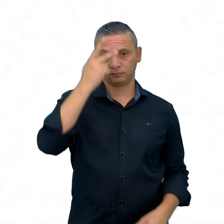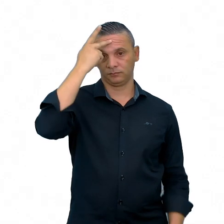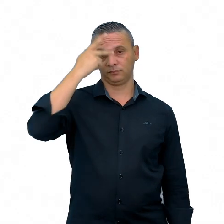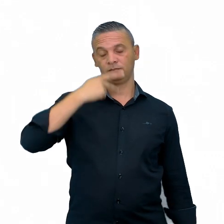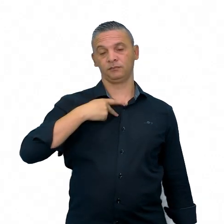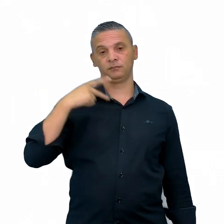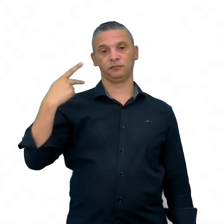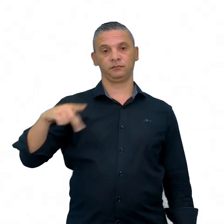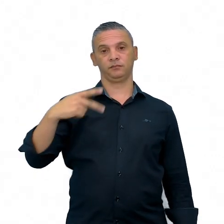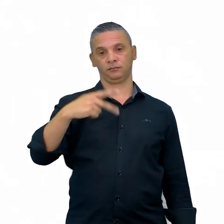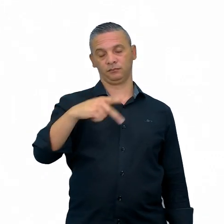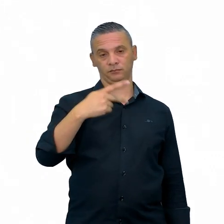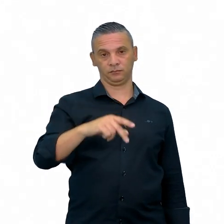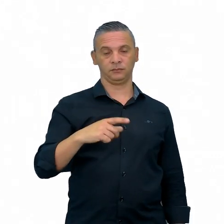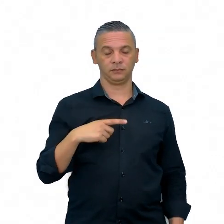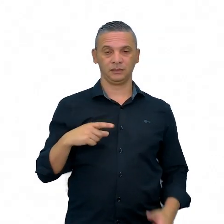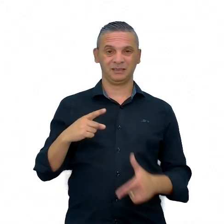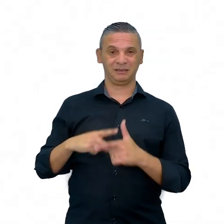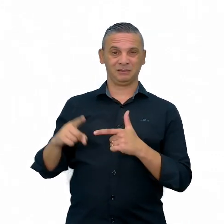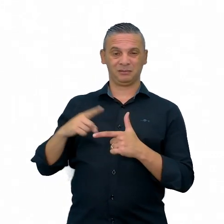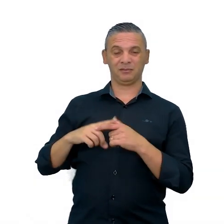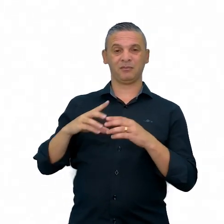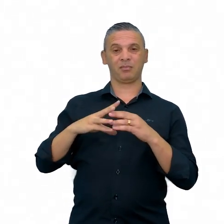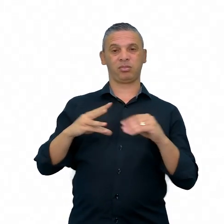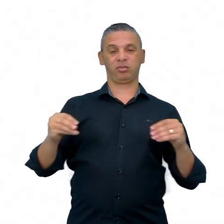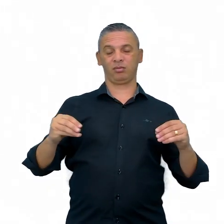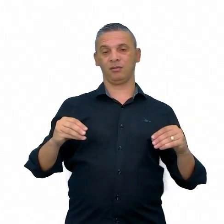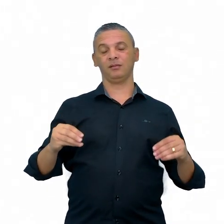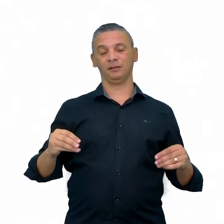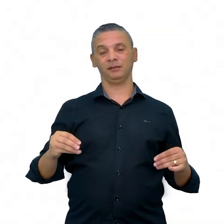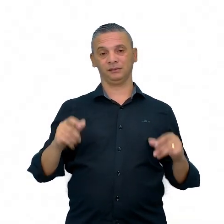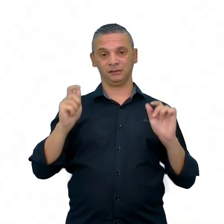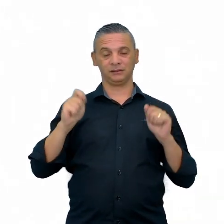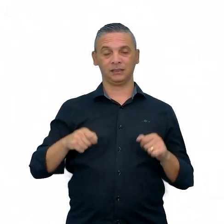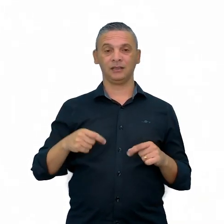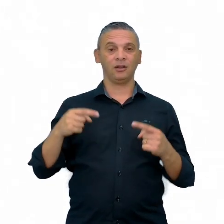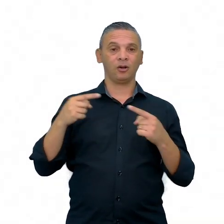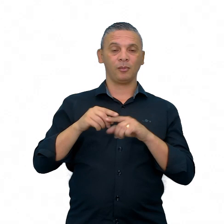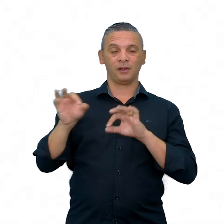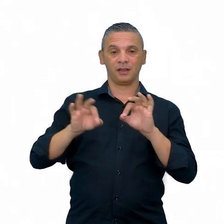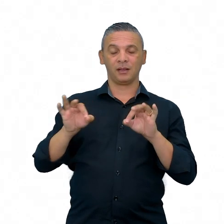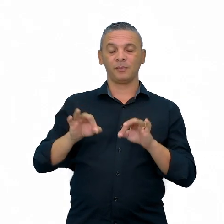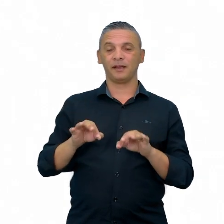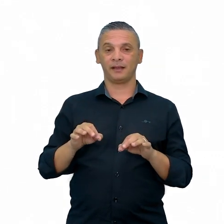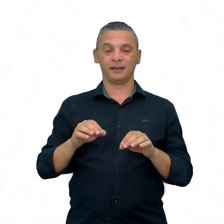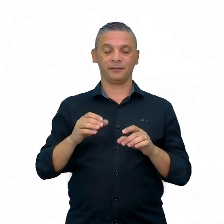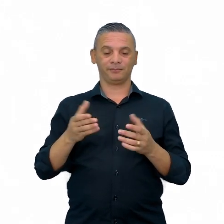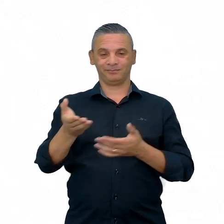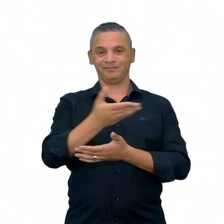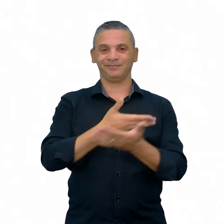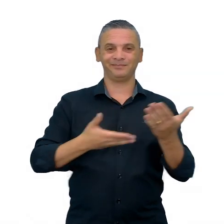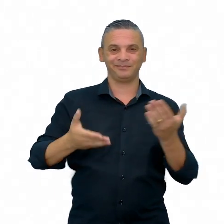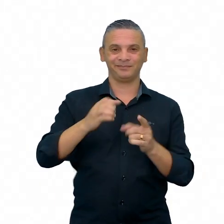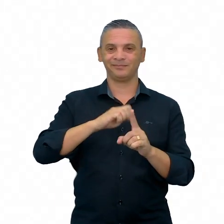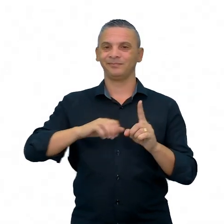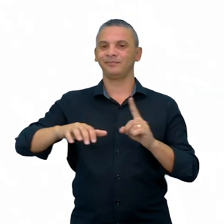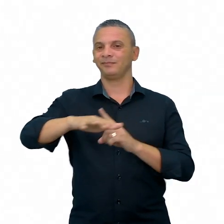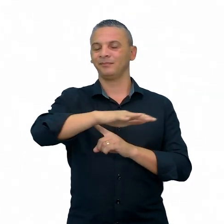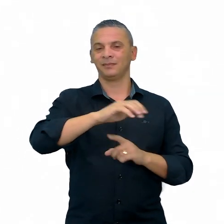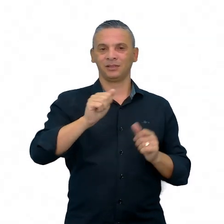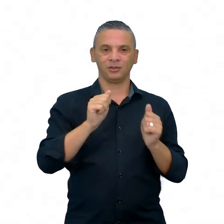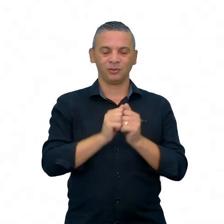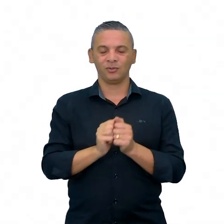ele possa elaborar essa situação, um problema, né, e que ele traga também esse momento de socialização, né, que ele traga